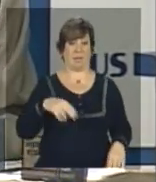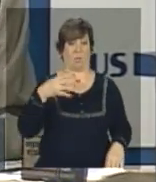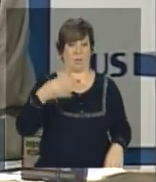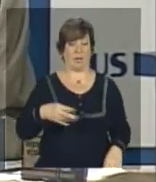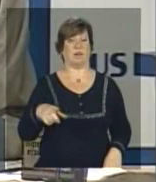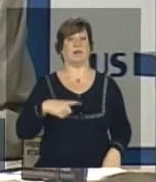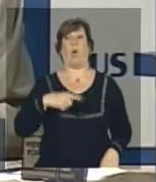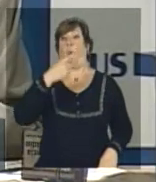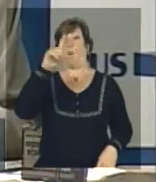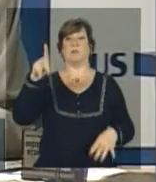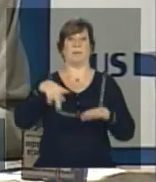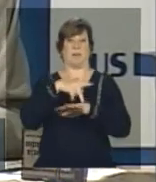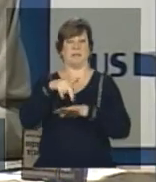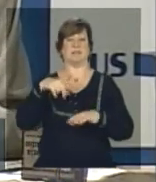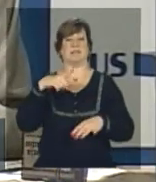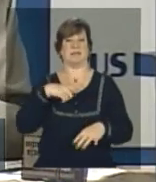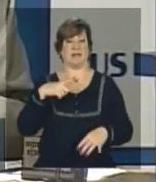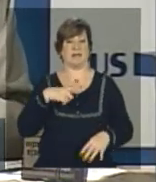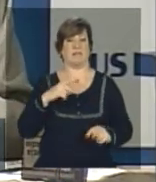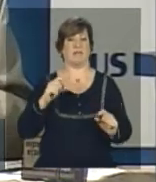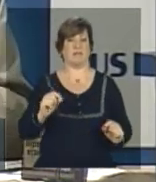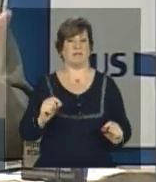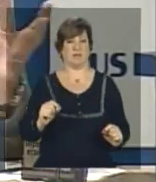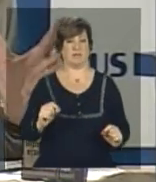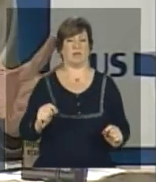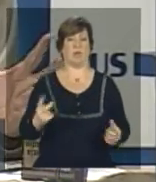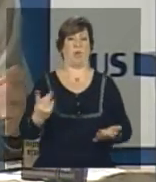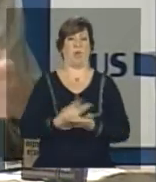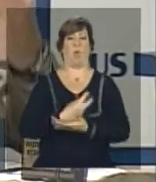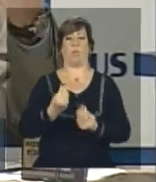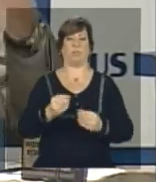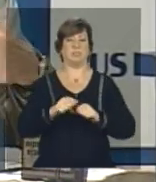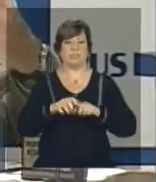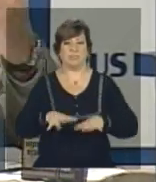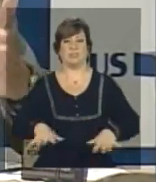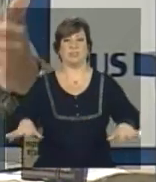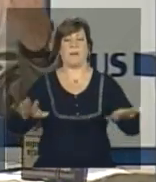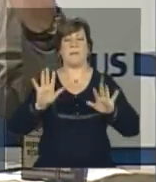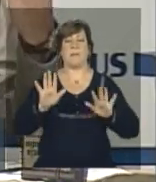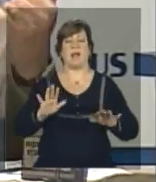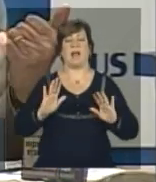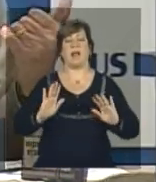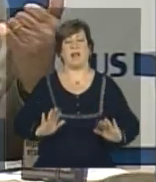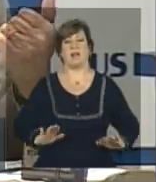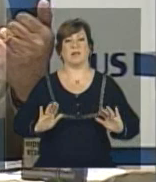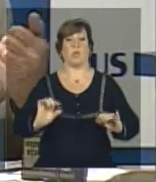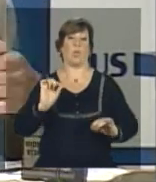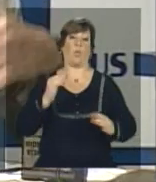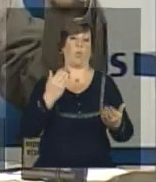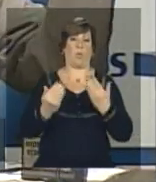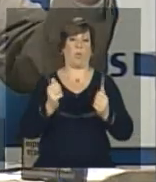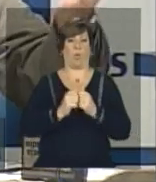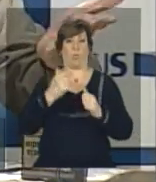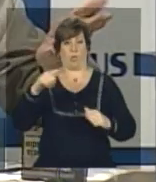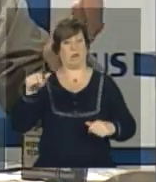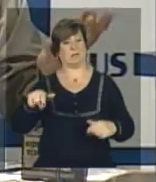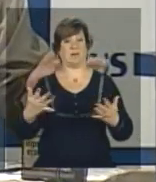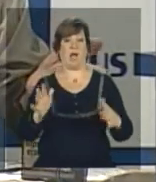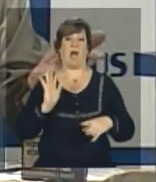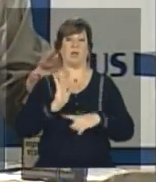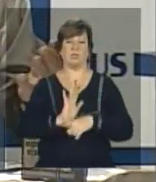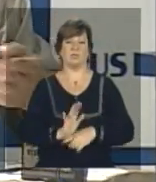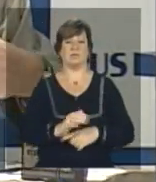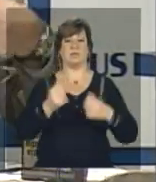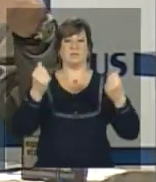em outros países, ele teve um movimento de dispersão mais lento do que os outros. Né? Isso talvez ajude